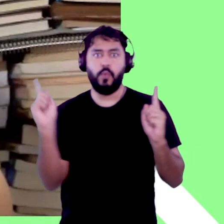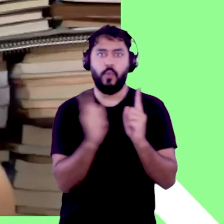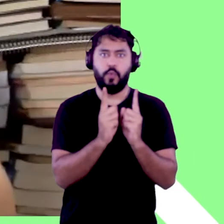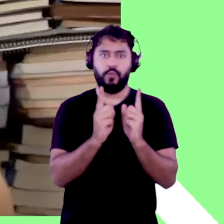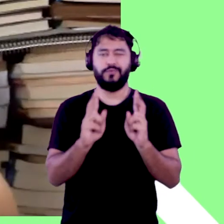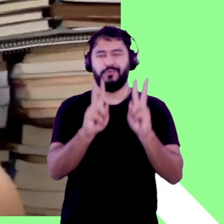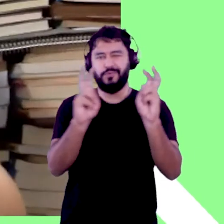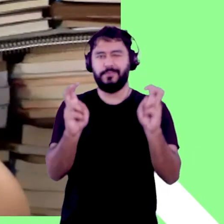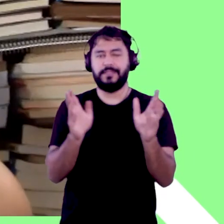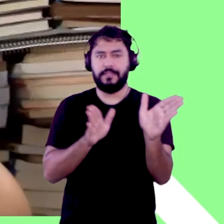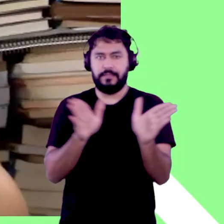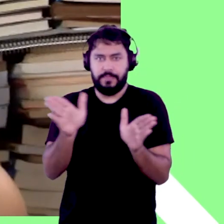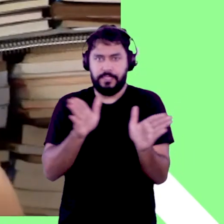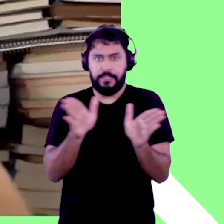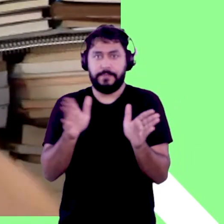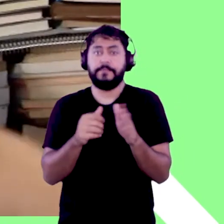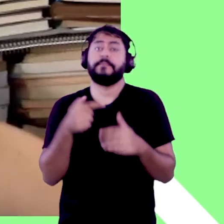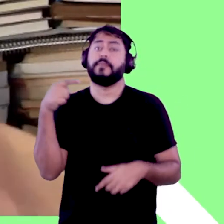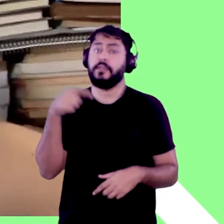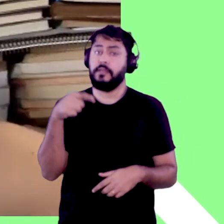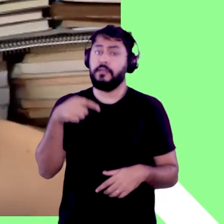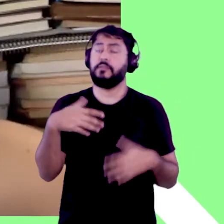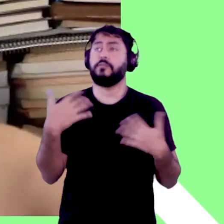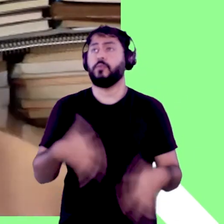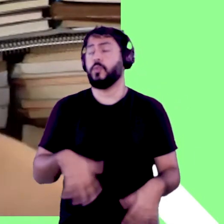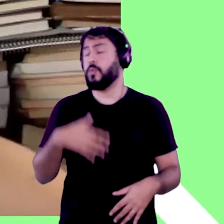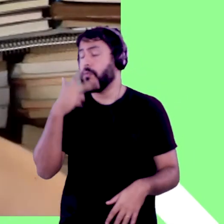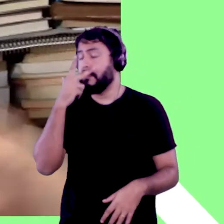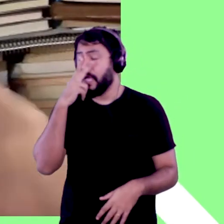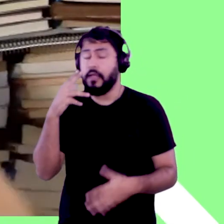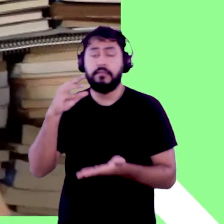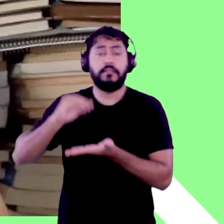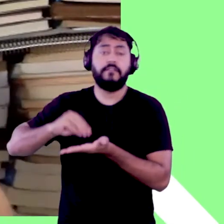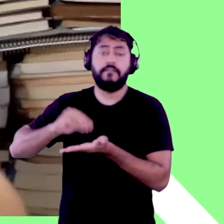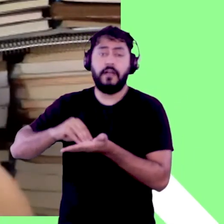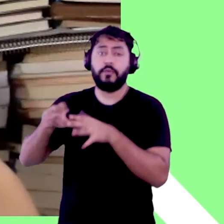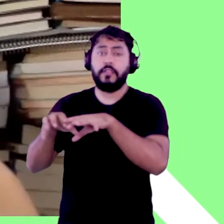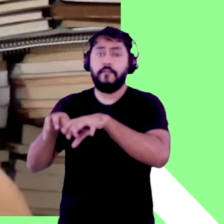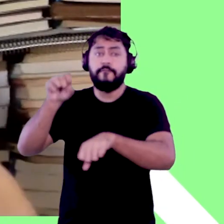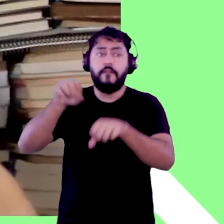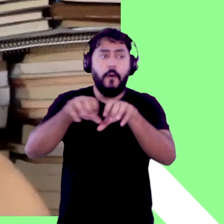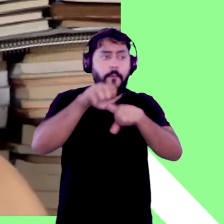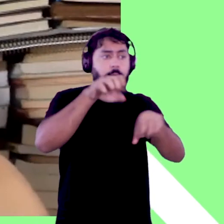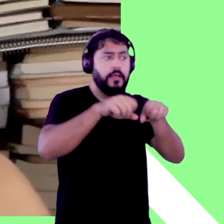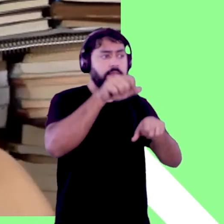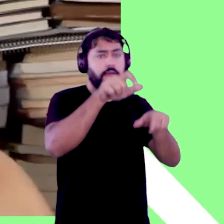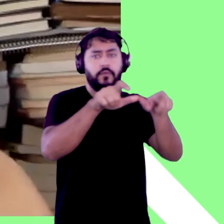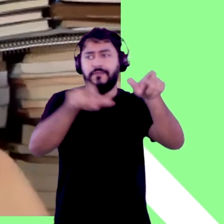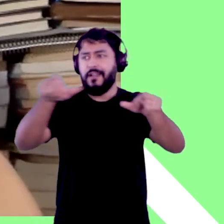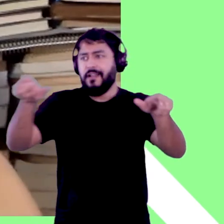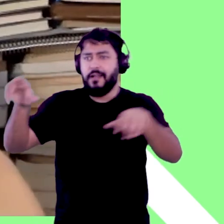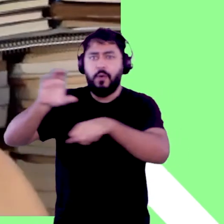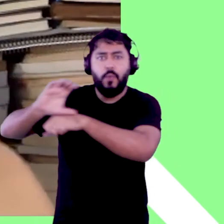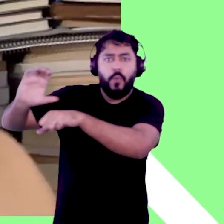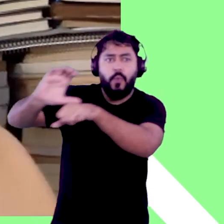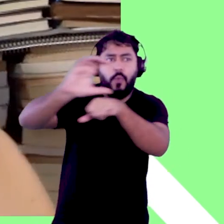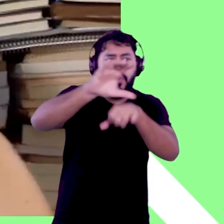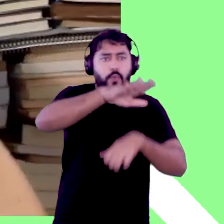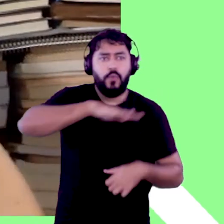acessibilidade. Então isso realmente é o que falta ter na formação nossa profissional. E eu falo nossa,